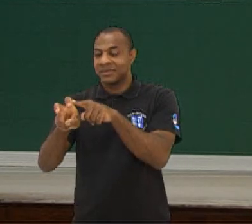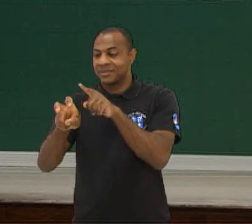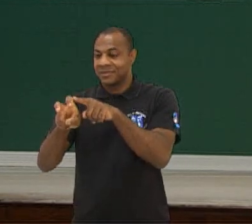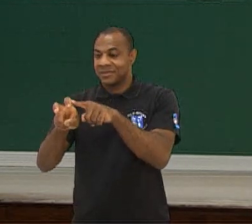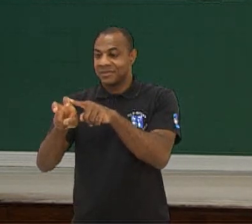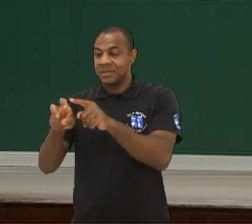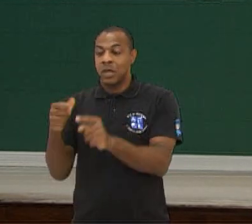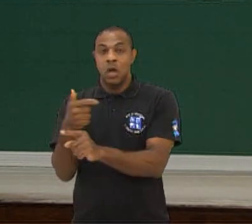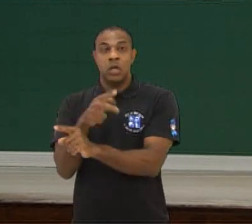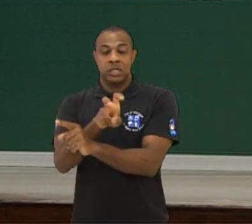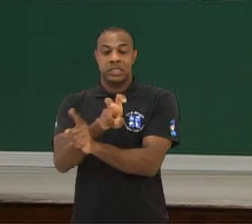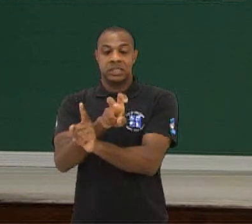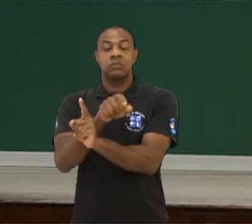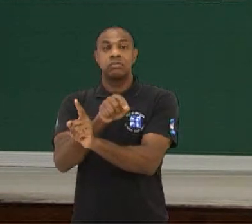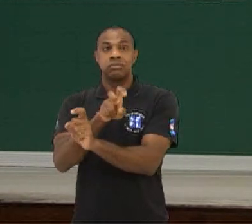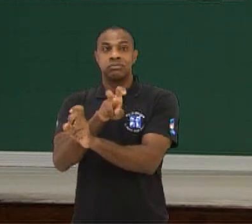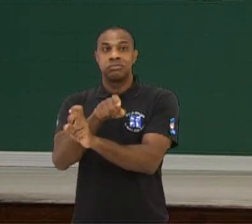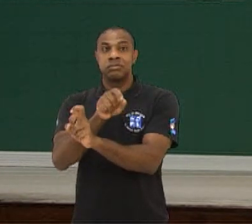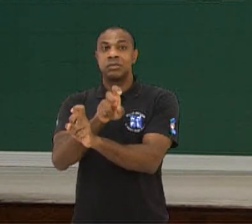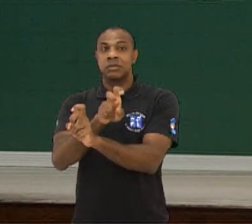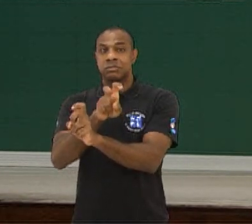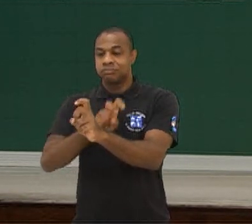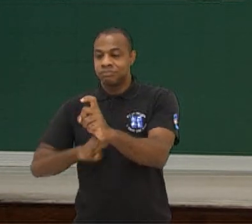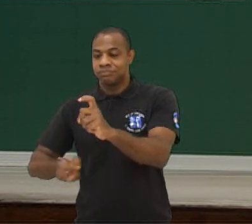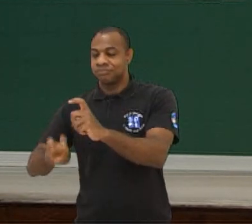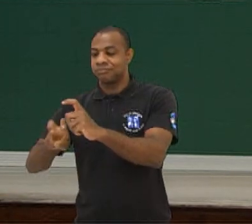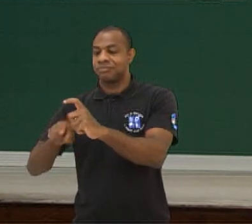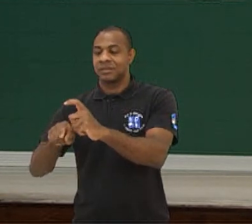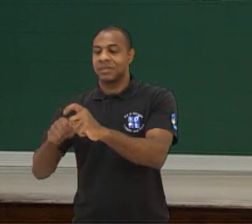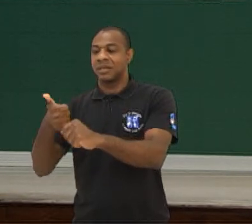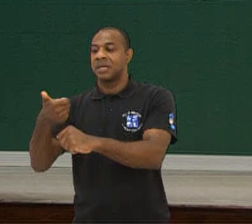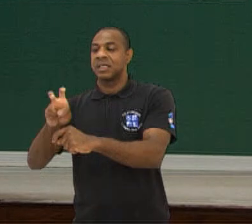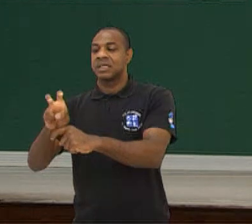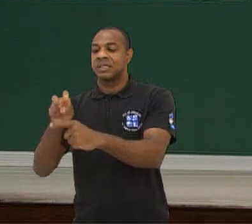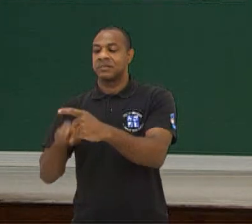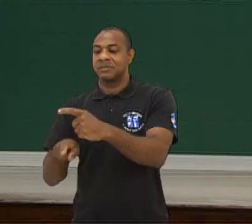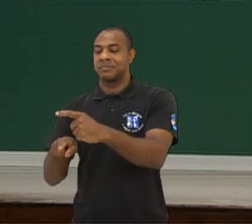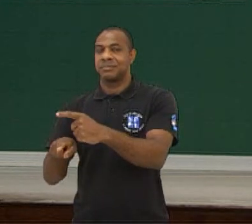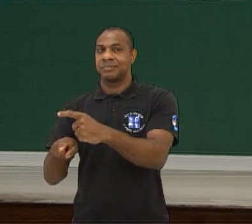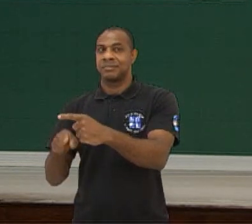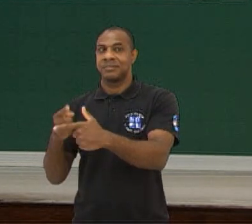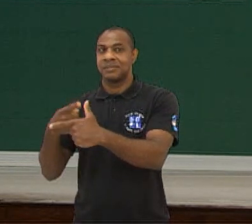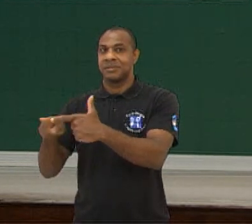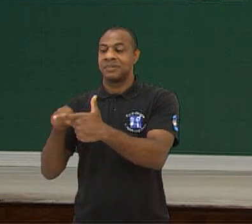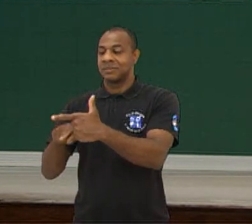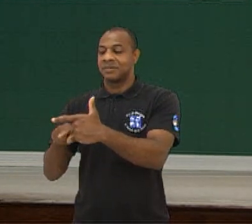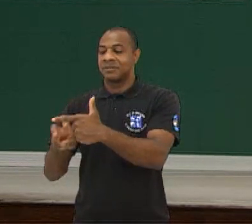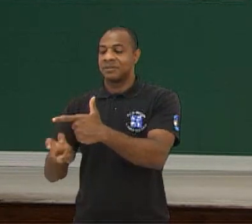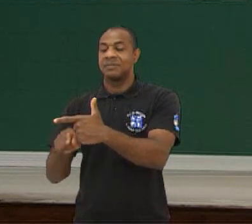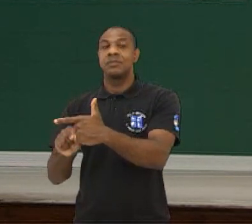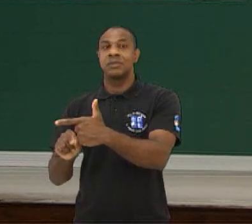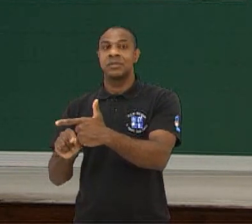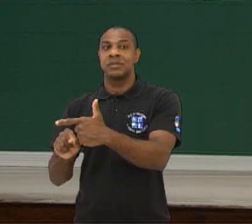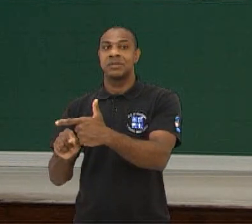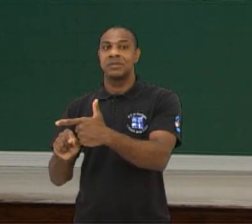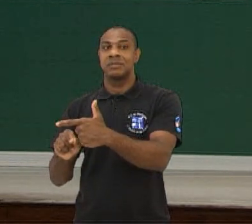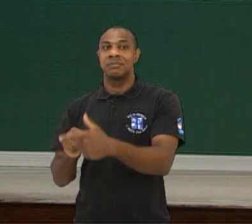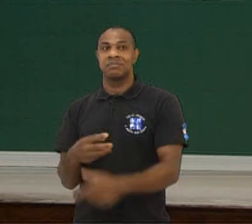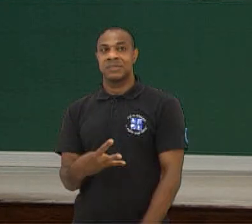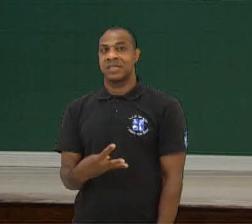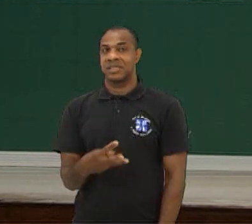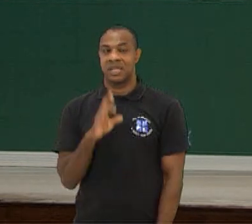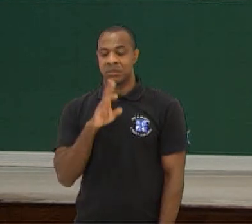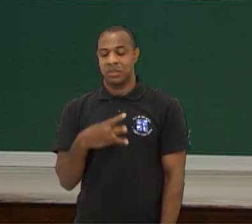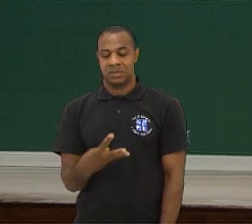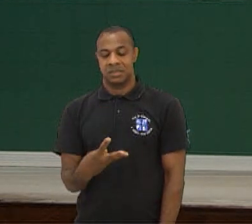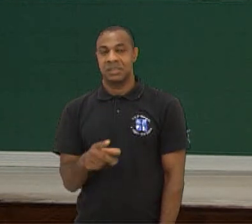por 5, vai dar x igual a 3. 15 dividido por 5, 3. Então, opa. Será que essas